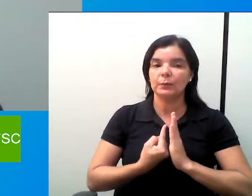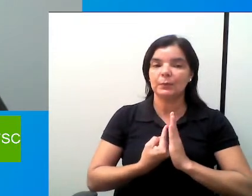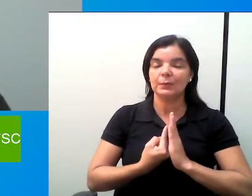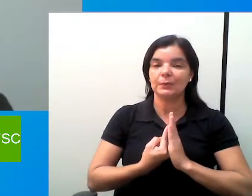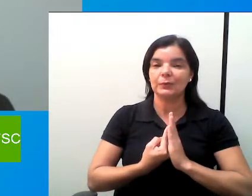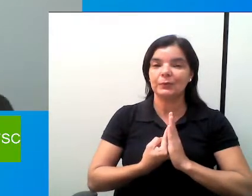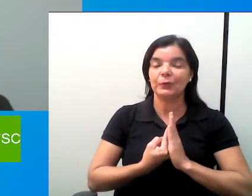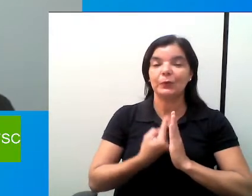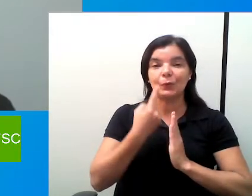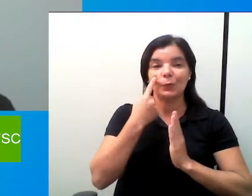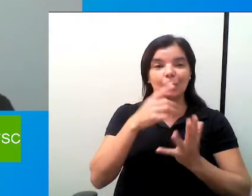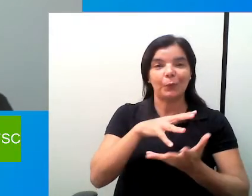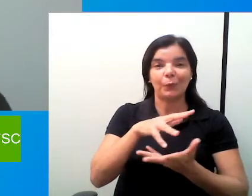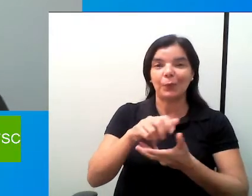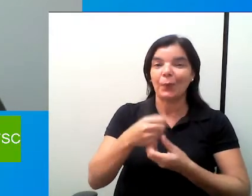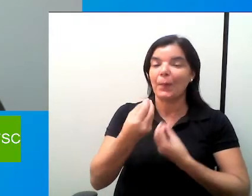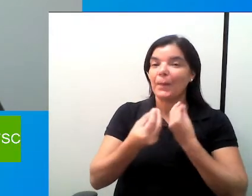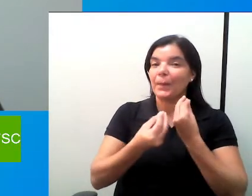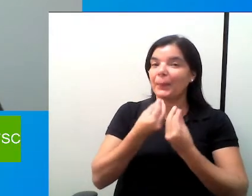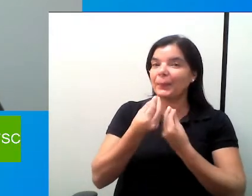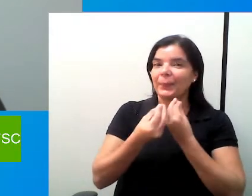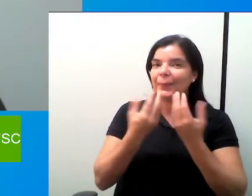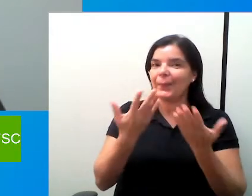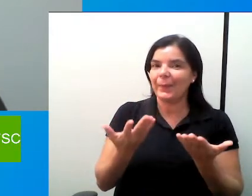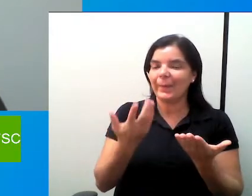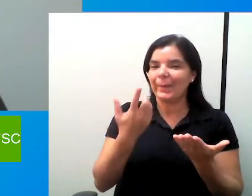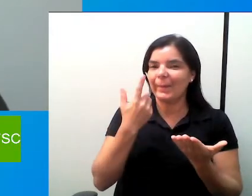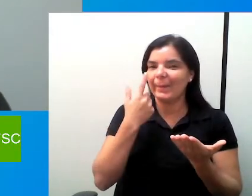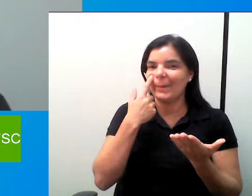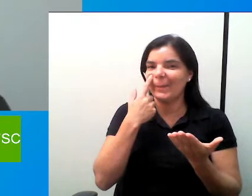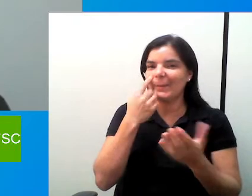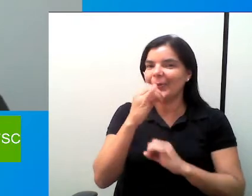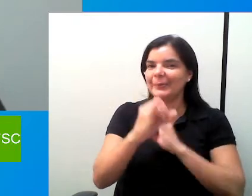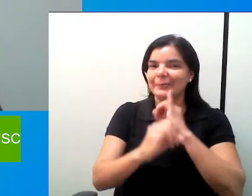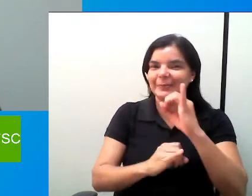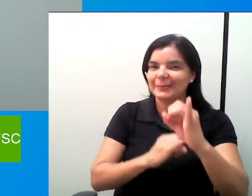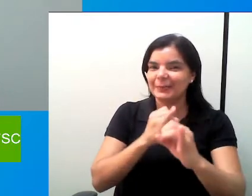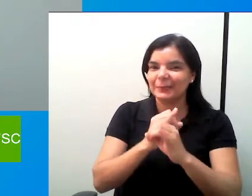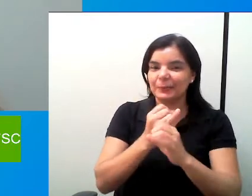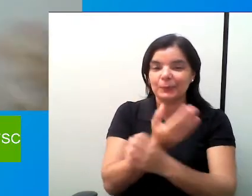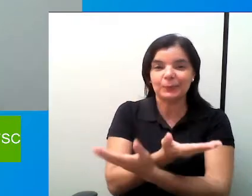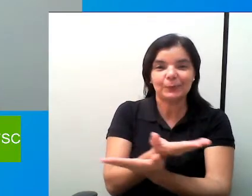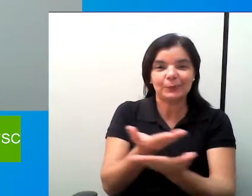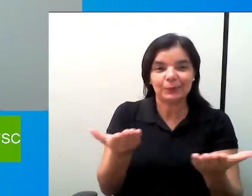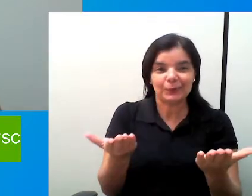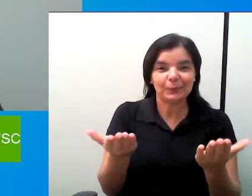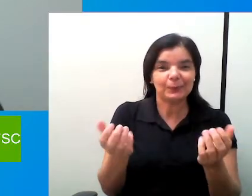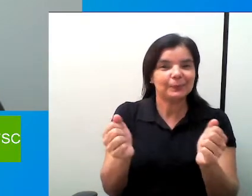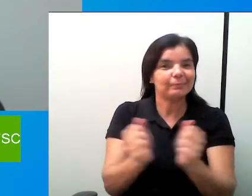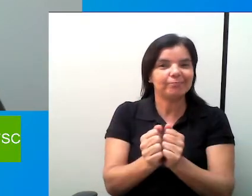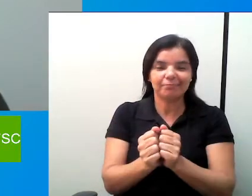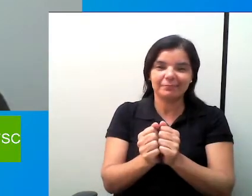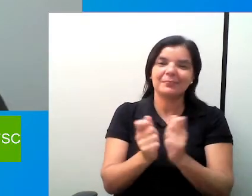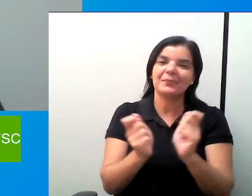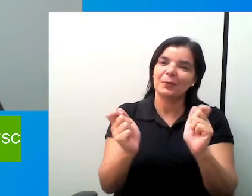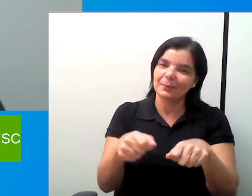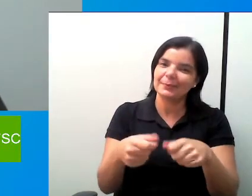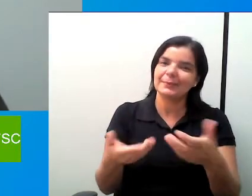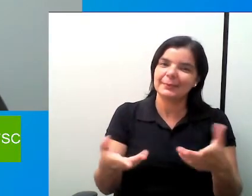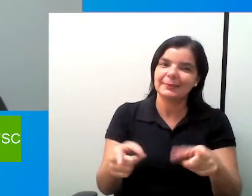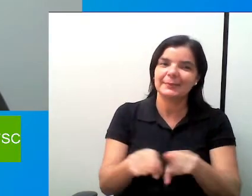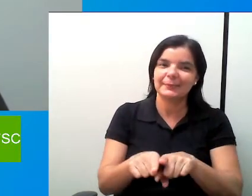jamais poderia estar no Acre, talvez, nesse momento, né? E estou aqui com todos vocês, e vocês jamais, talvez, pudessem estar aqui,